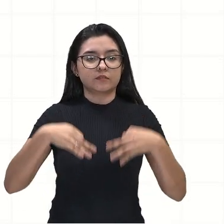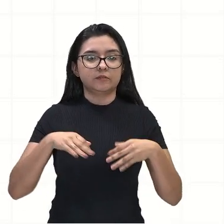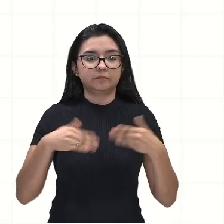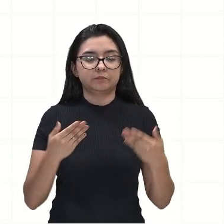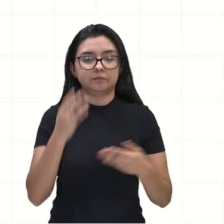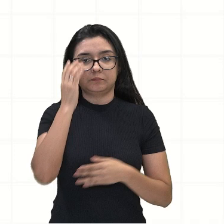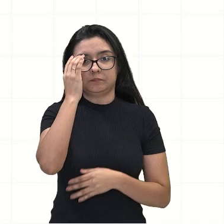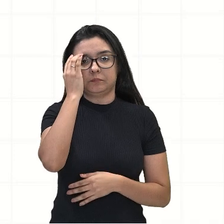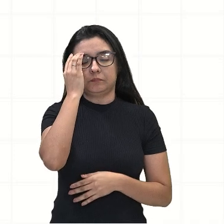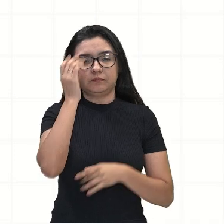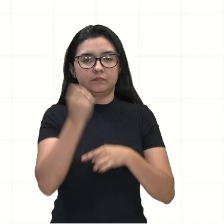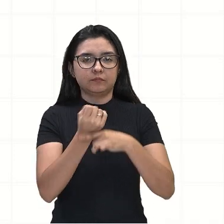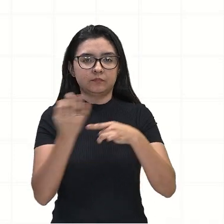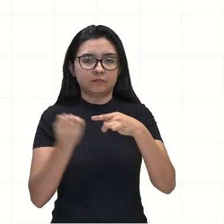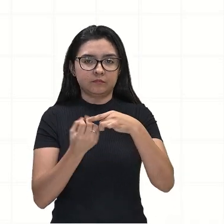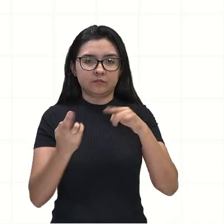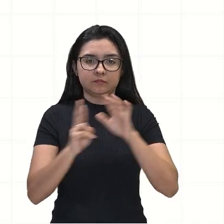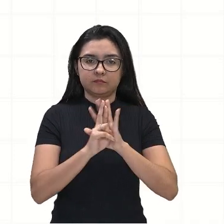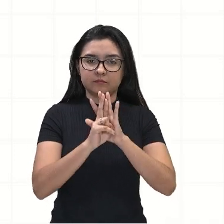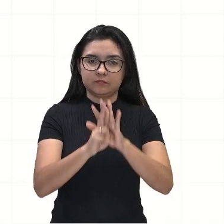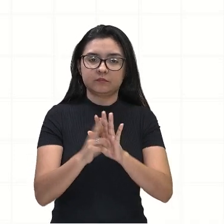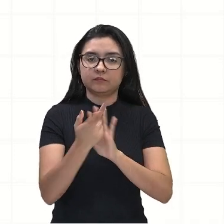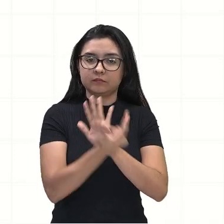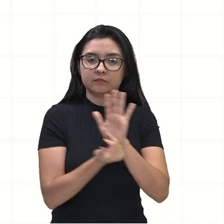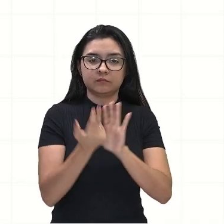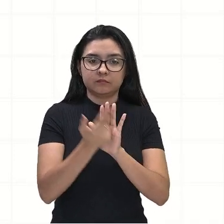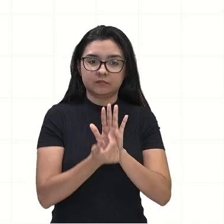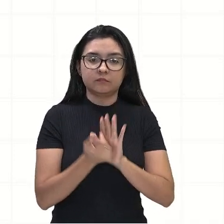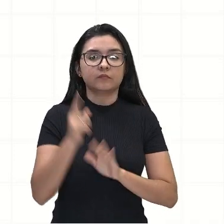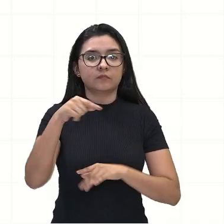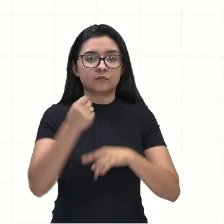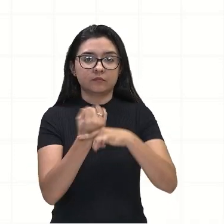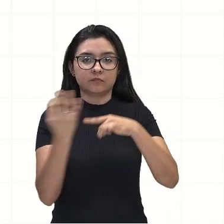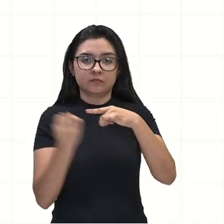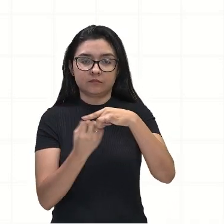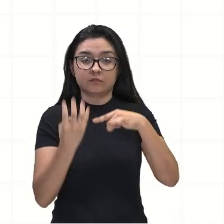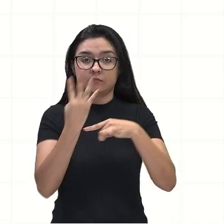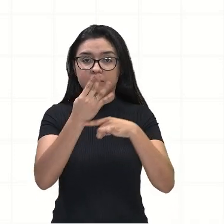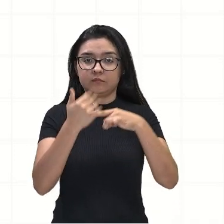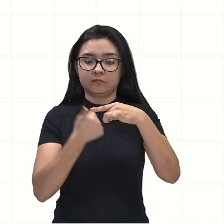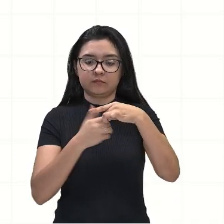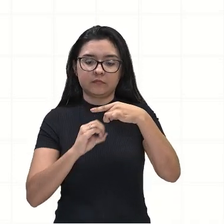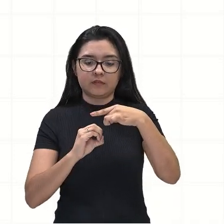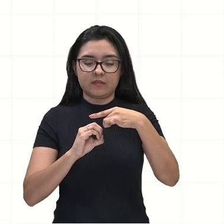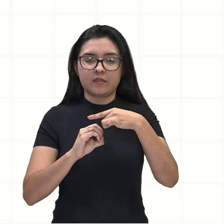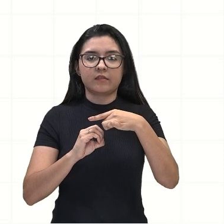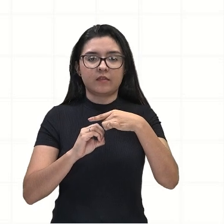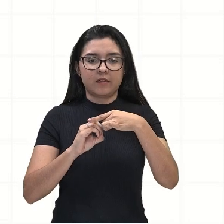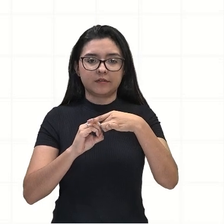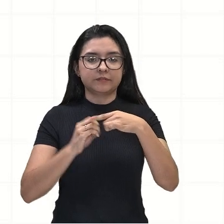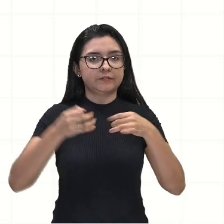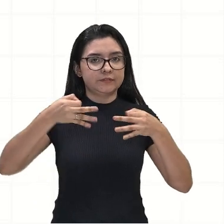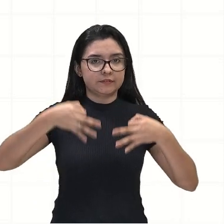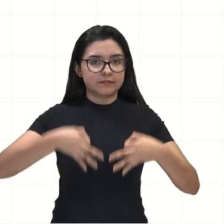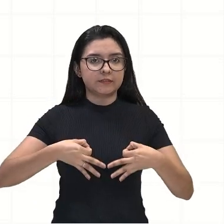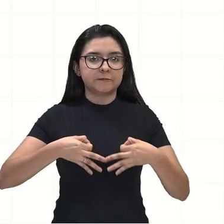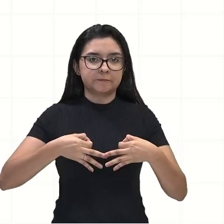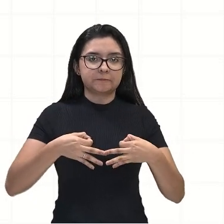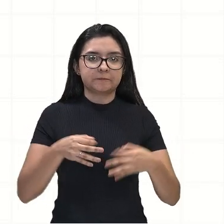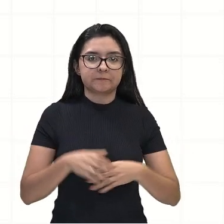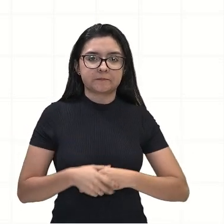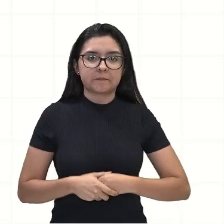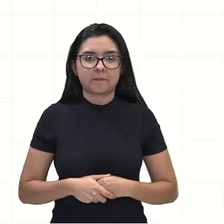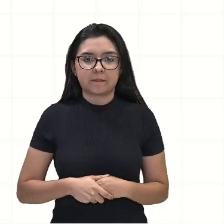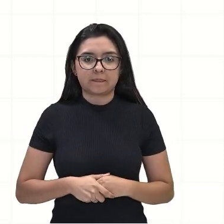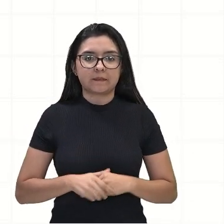a fração que representa a parte pintada é a fração 4 sobre 10, 4 décimos.